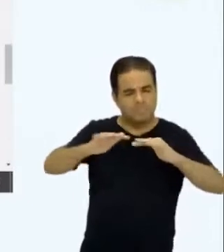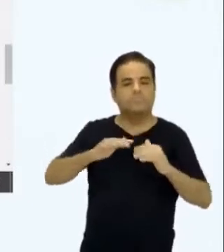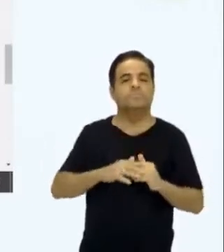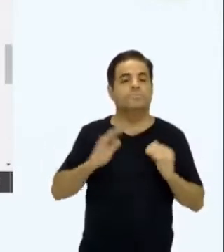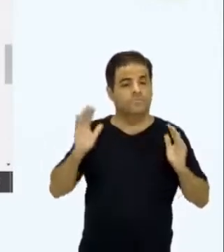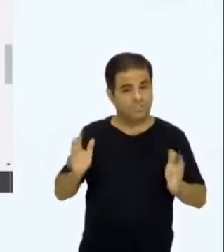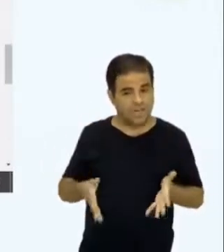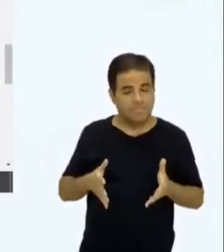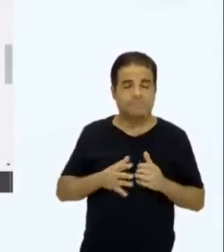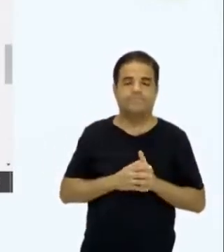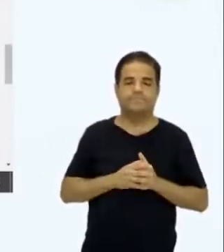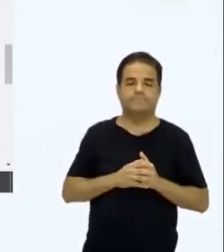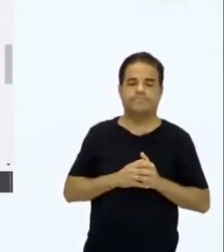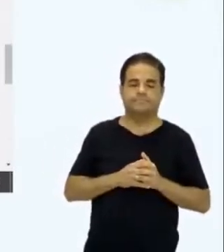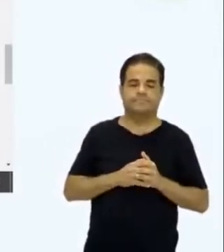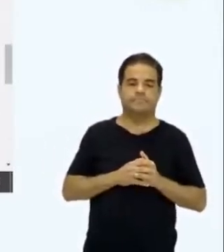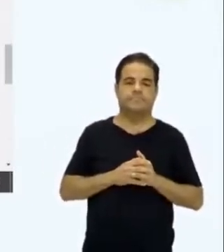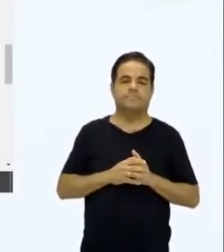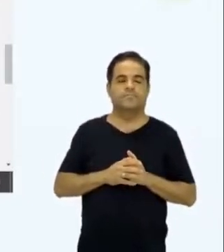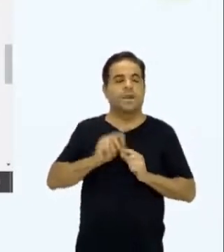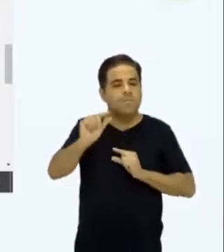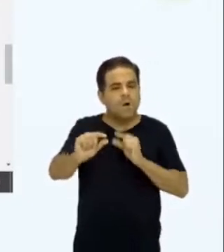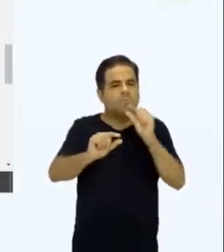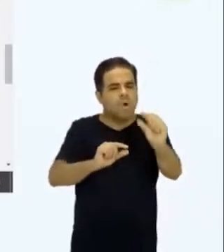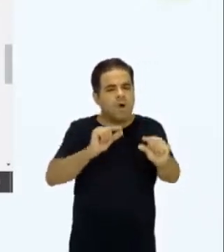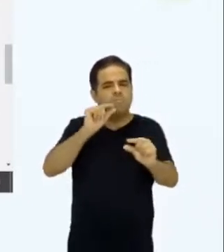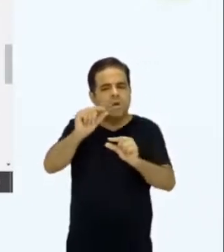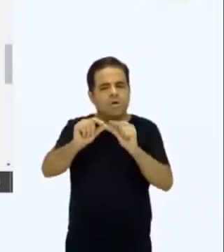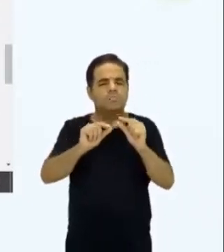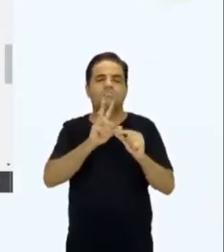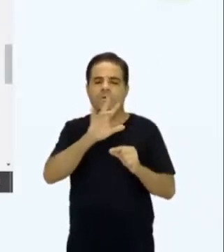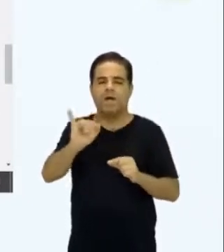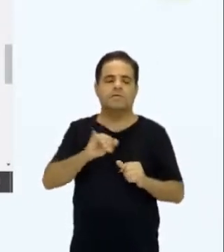movimentando. Aos poucos ele vai